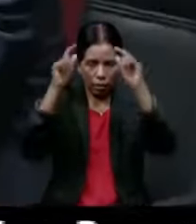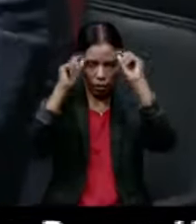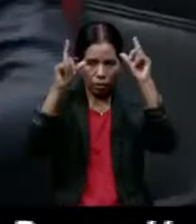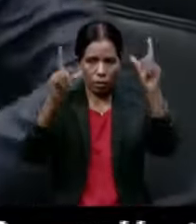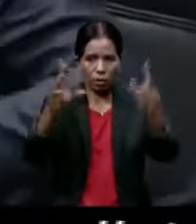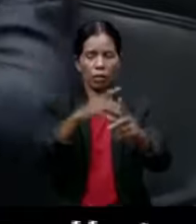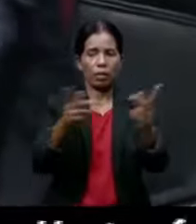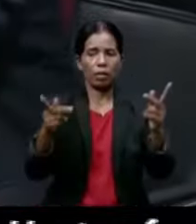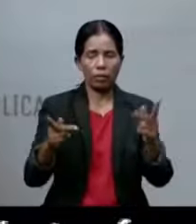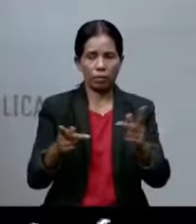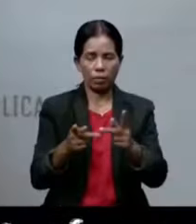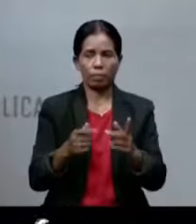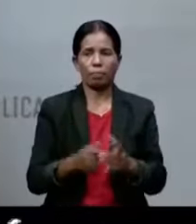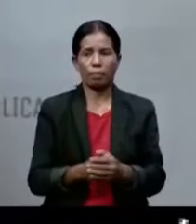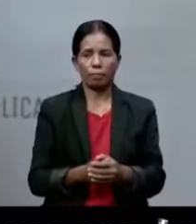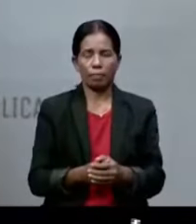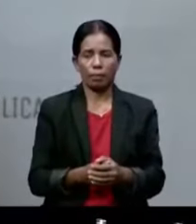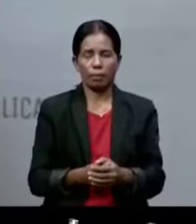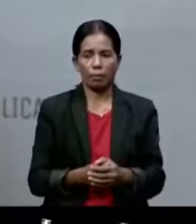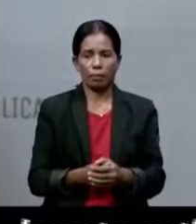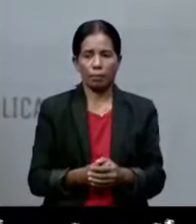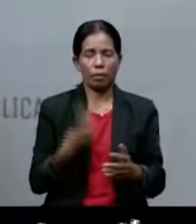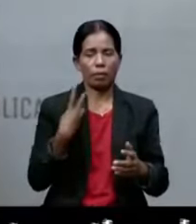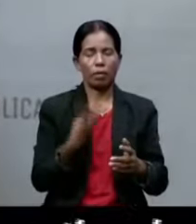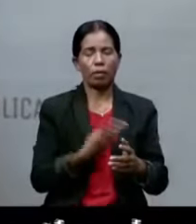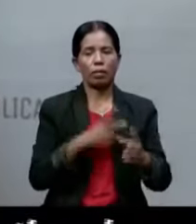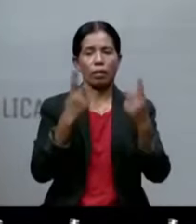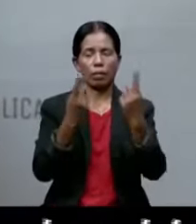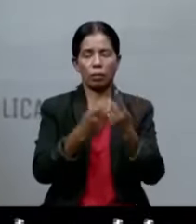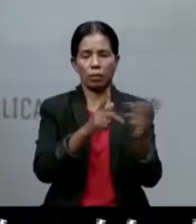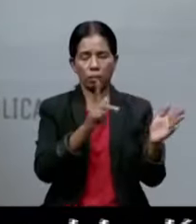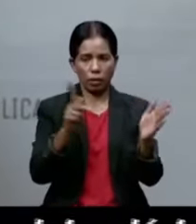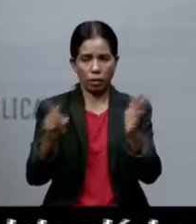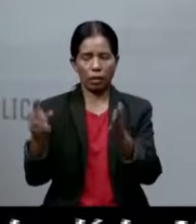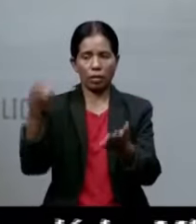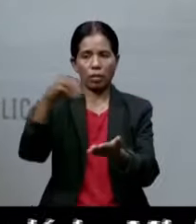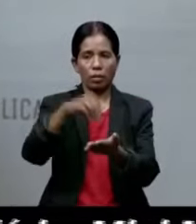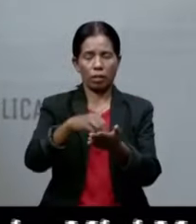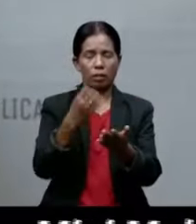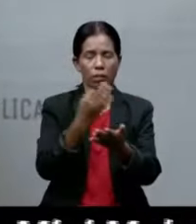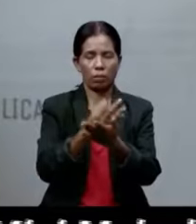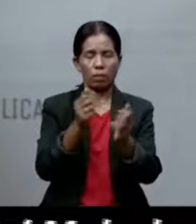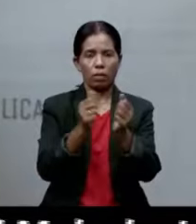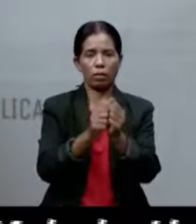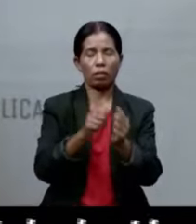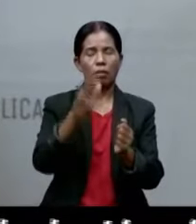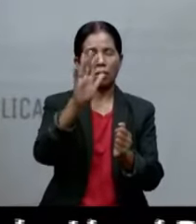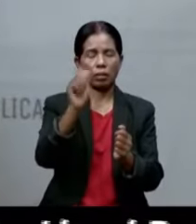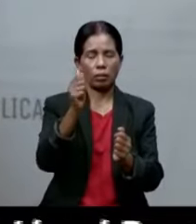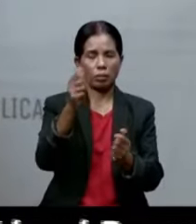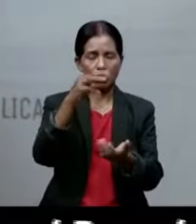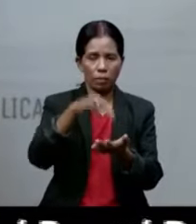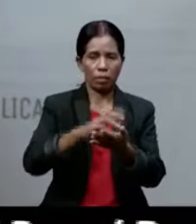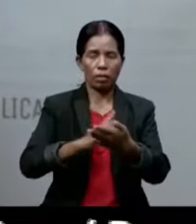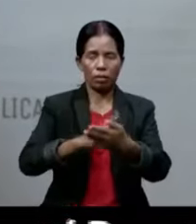e a área ambiental. Our company, President. Itane Companhia planeia ato investe dólar americano token Sanulo e